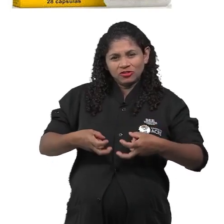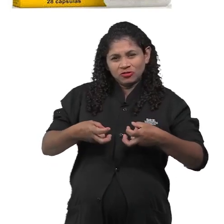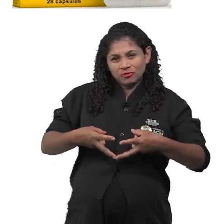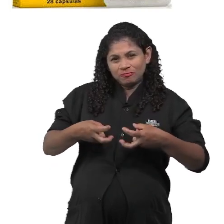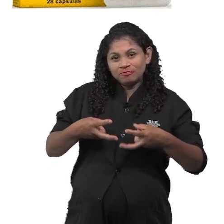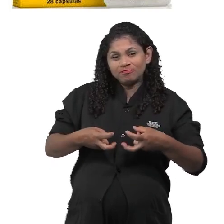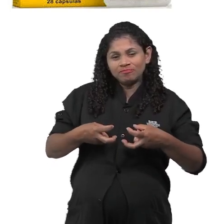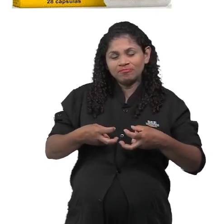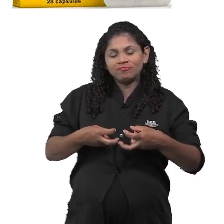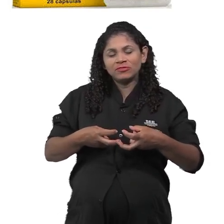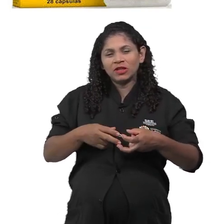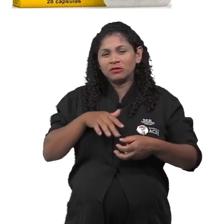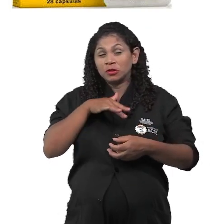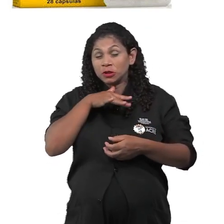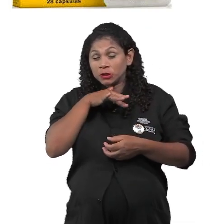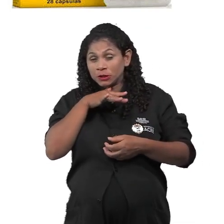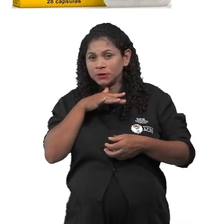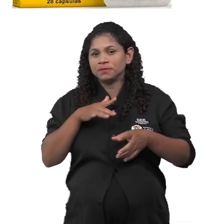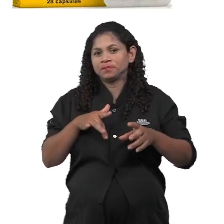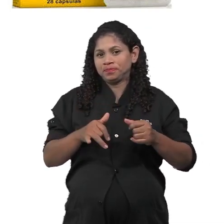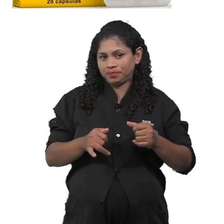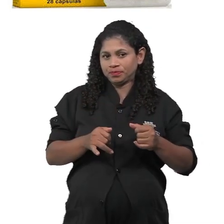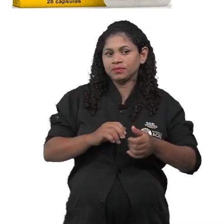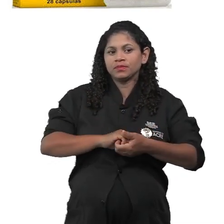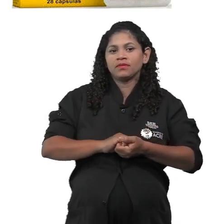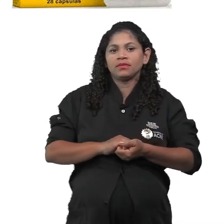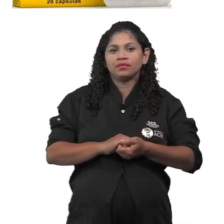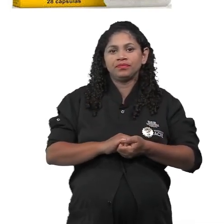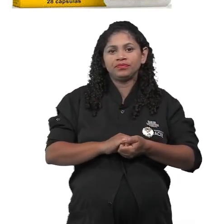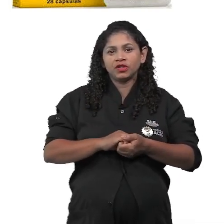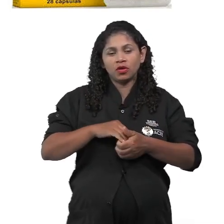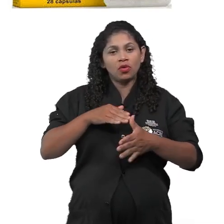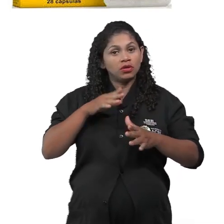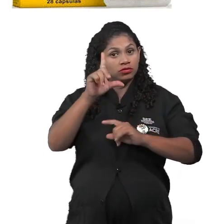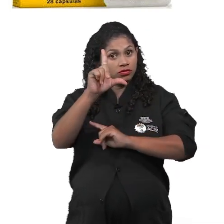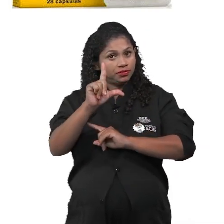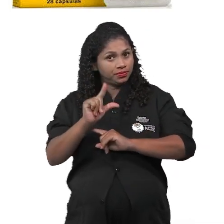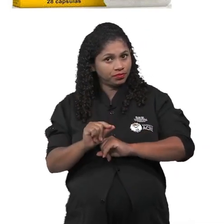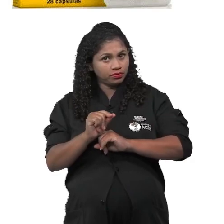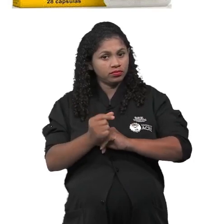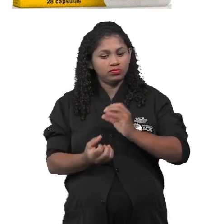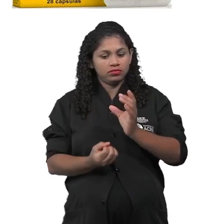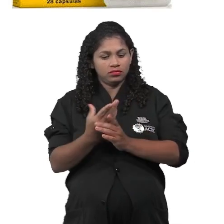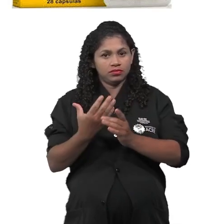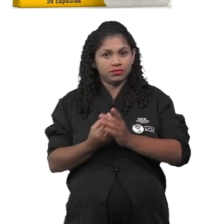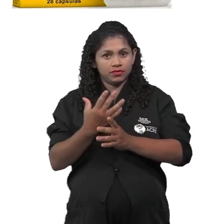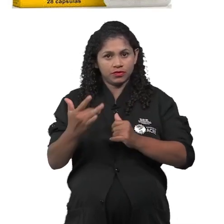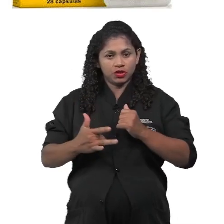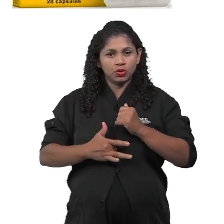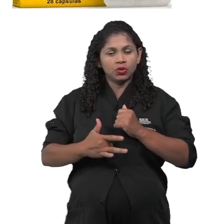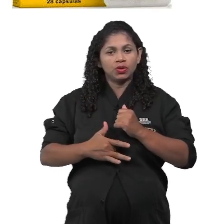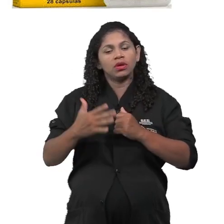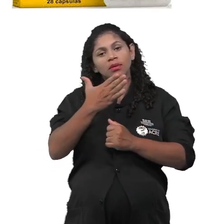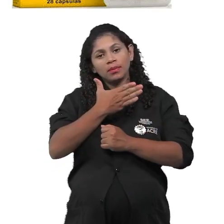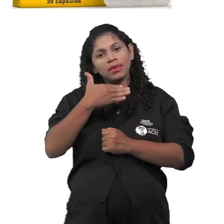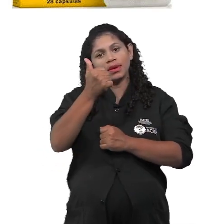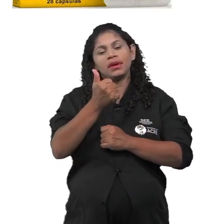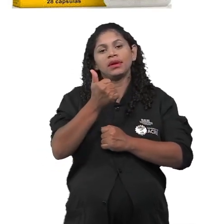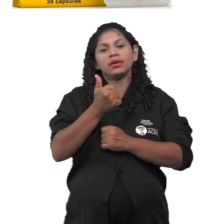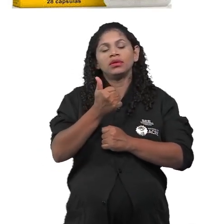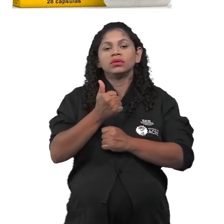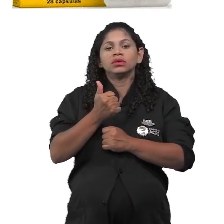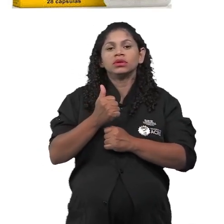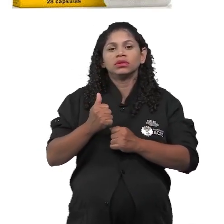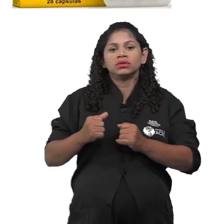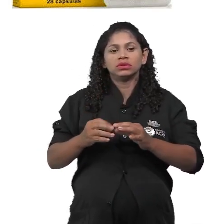a queimação. Então, o omeprazol faz exatamente isso. Ele inibe a produção do ácido, melhorando ali a queimação.